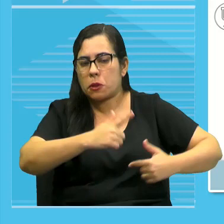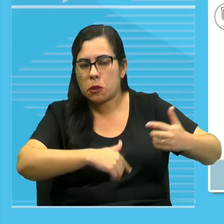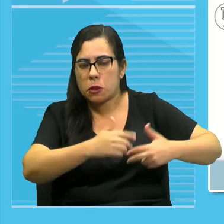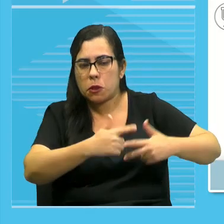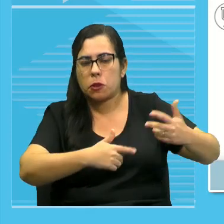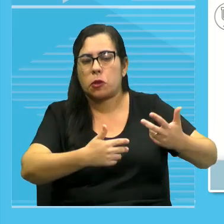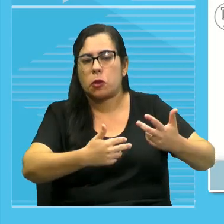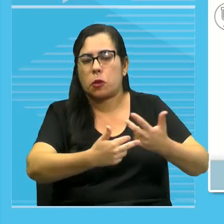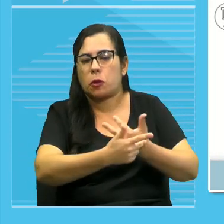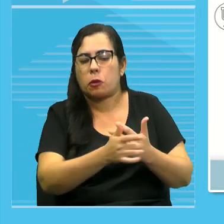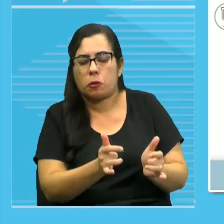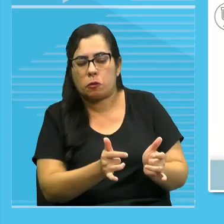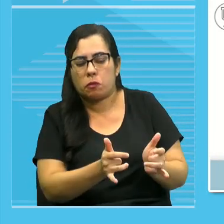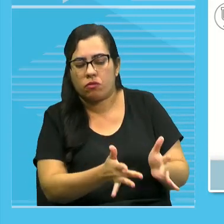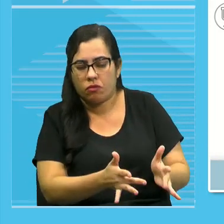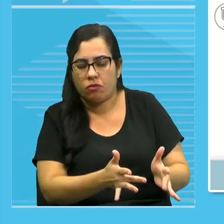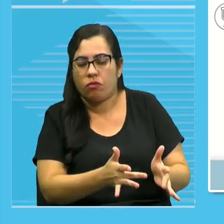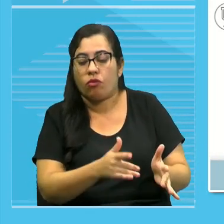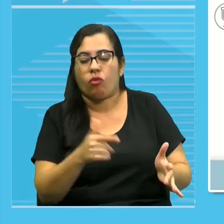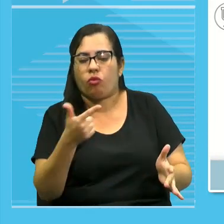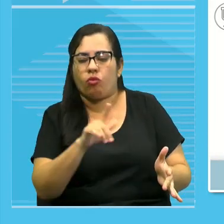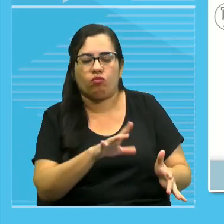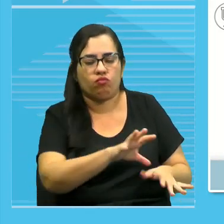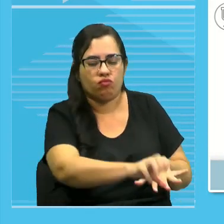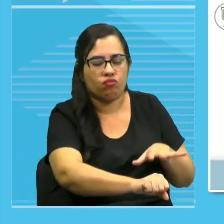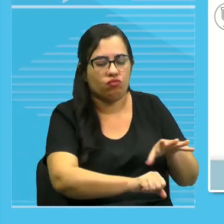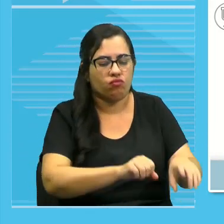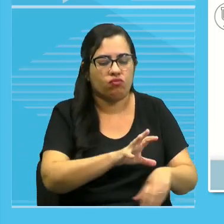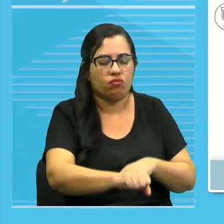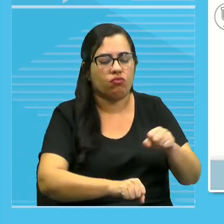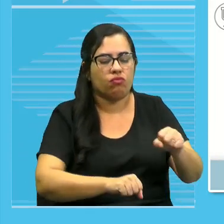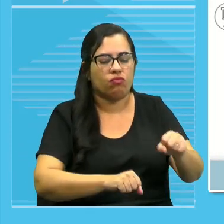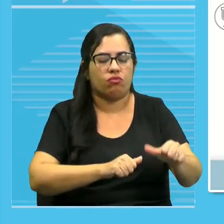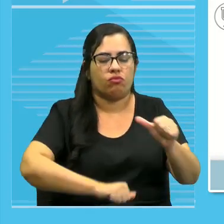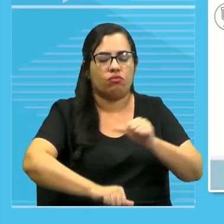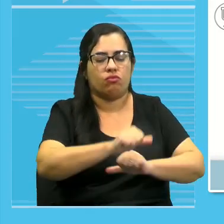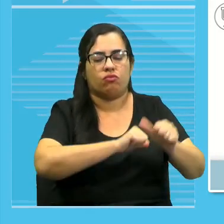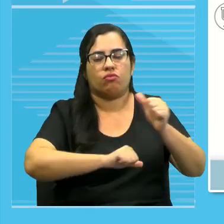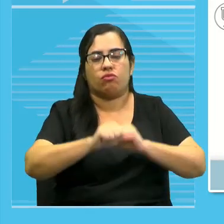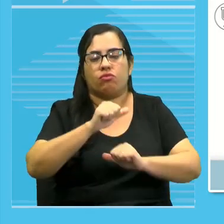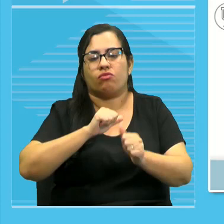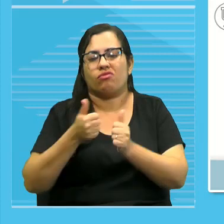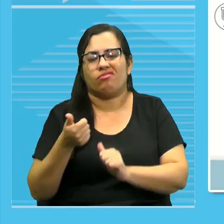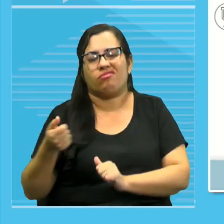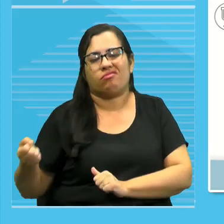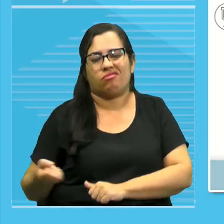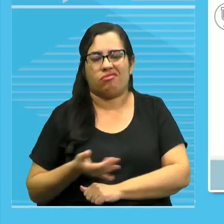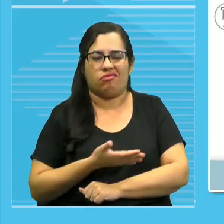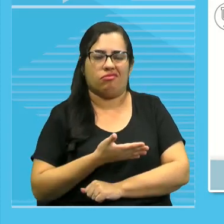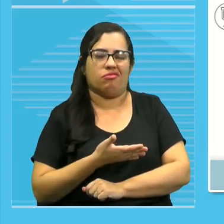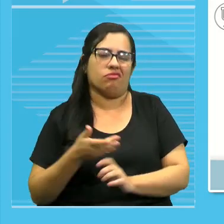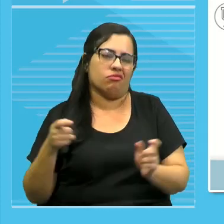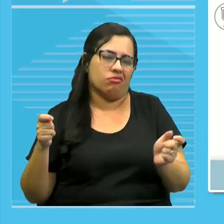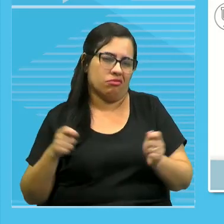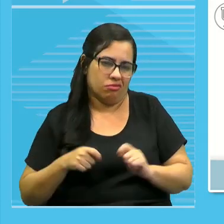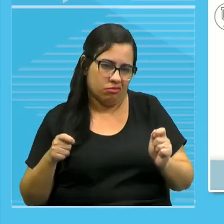descartáveis são recoletados e transformados em novos materiais